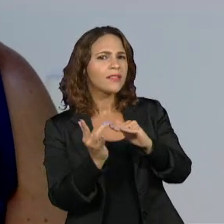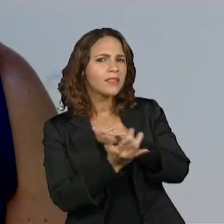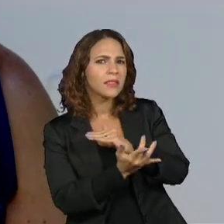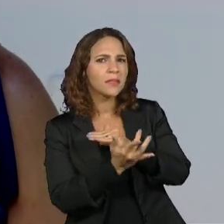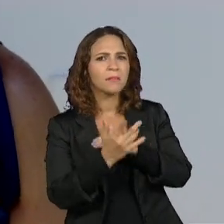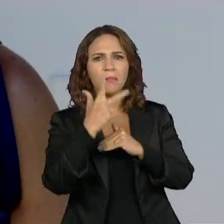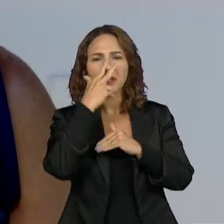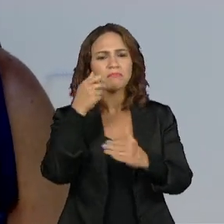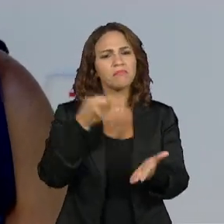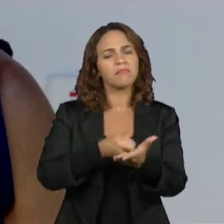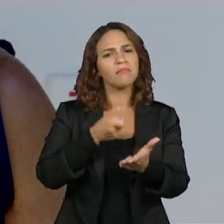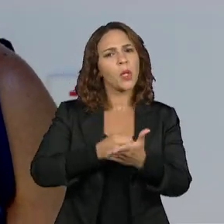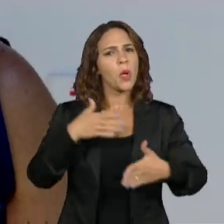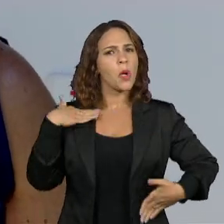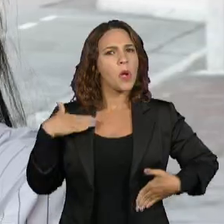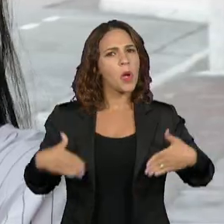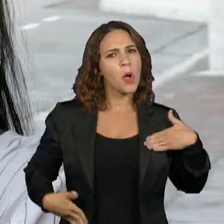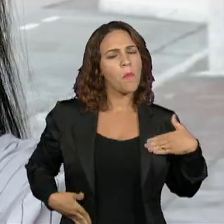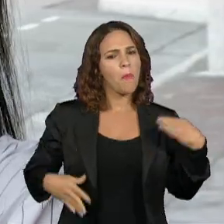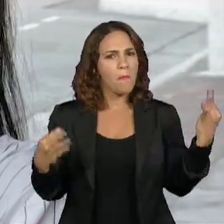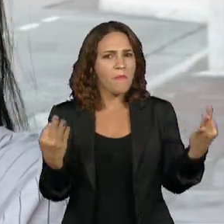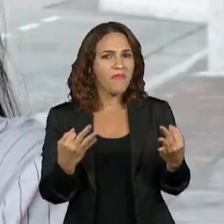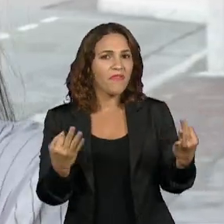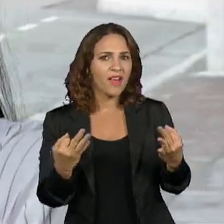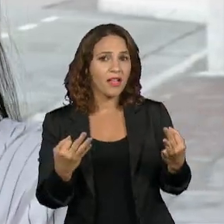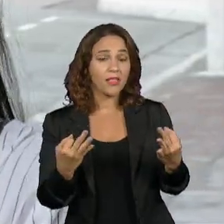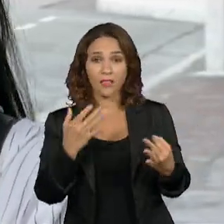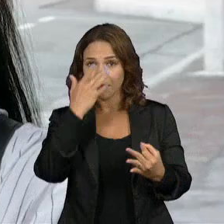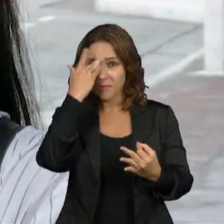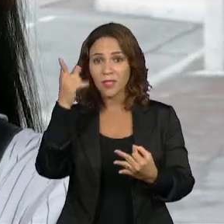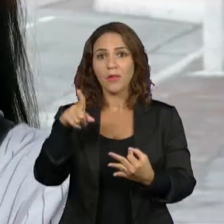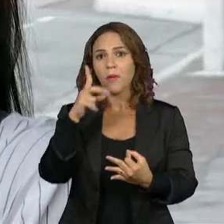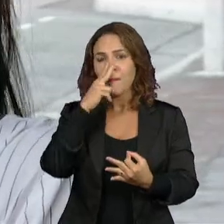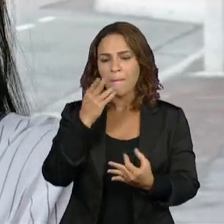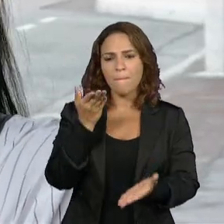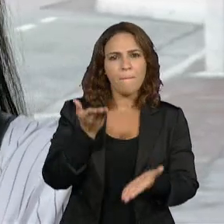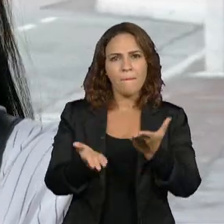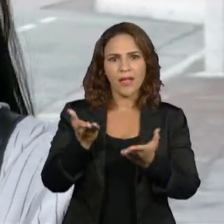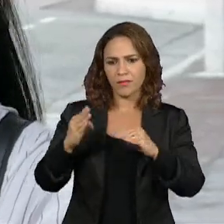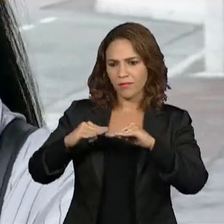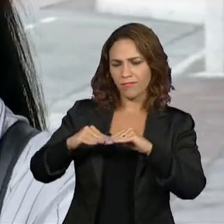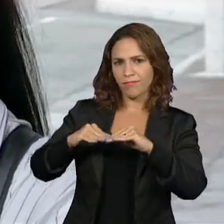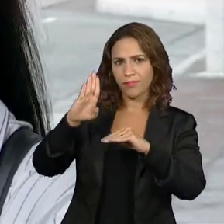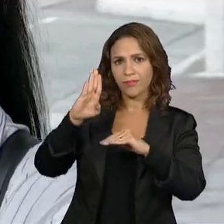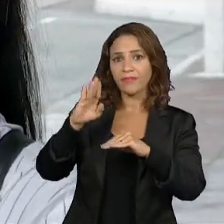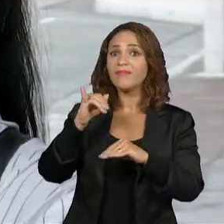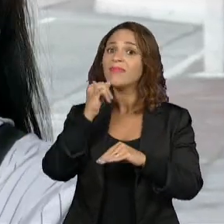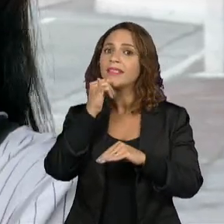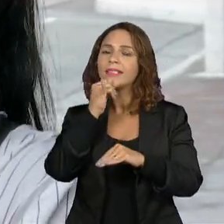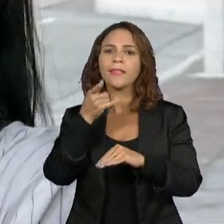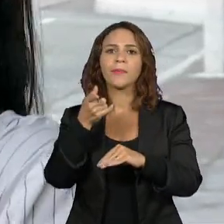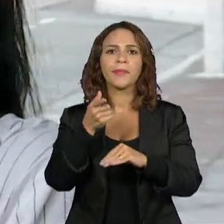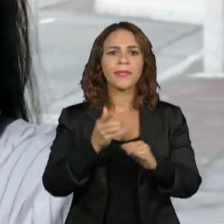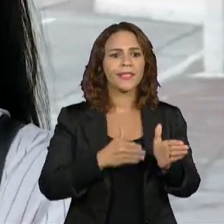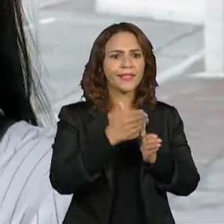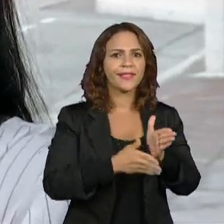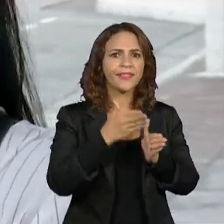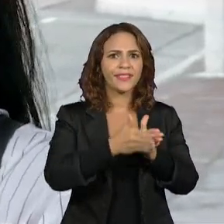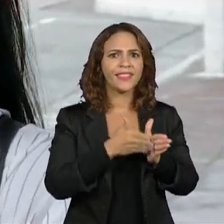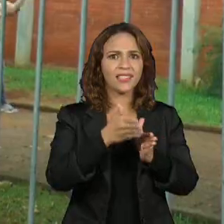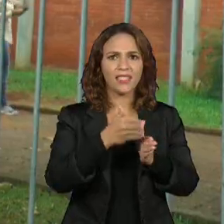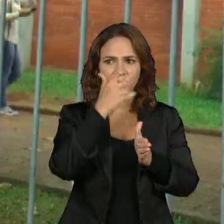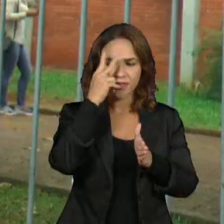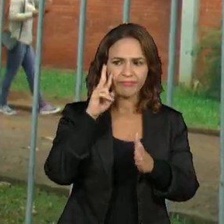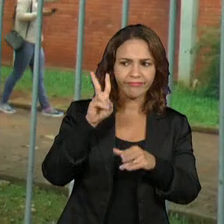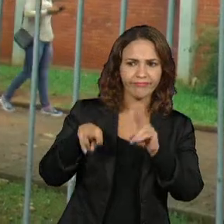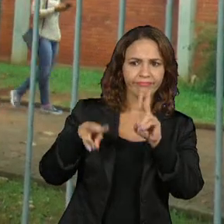cobrança do físico do outro. Uma pessoa acima do peso, sentada, por exemplo, no trem, a pessoa vai falar que ela vai ocupar, por exemplo, 2